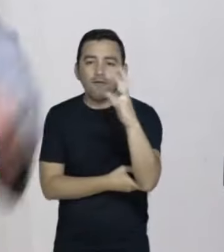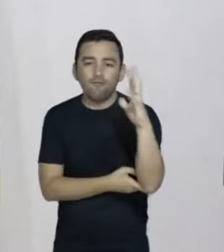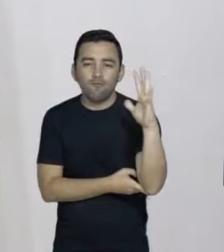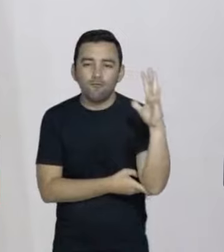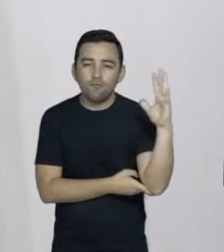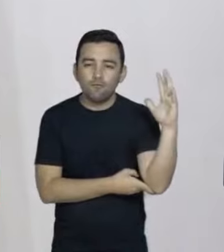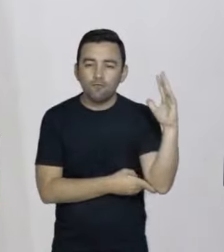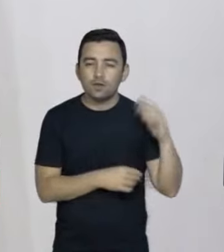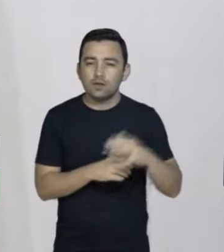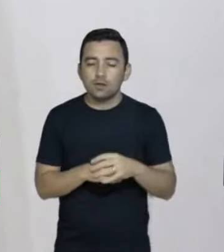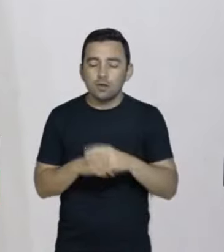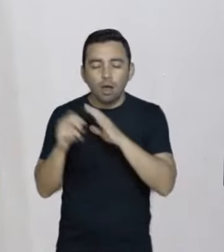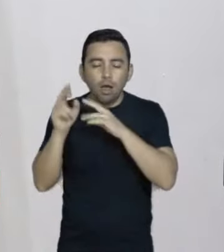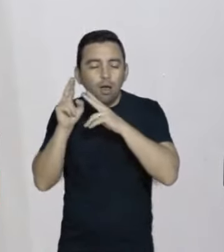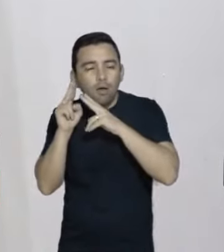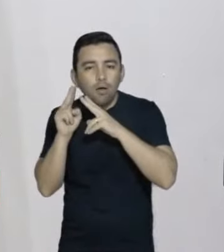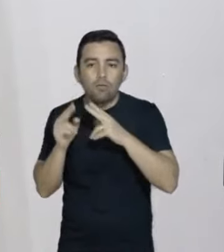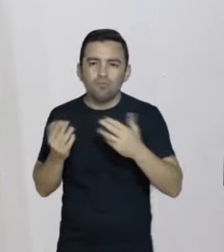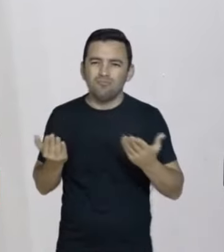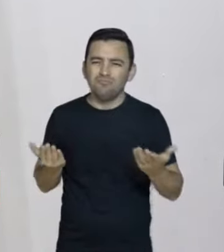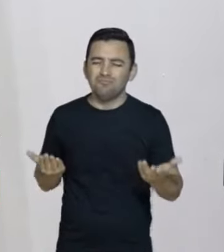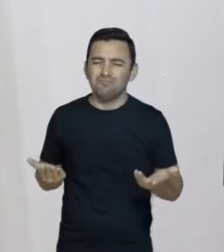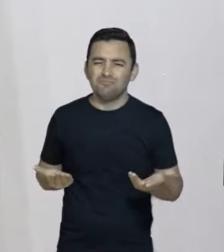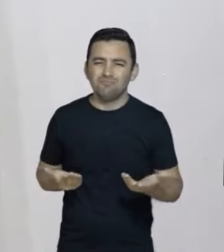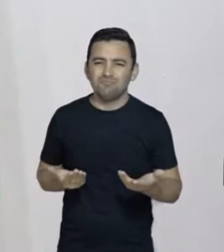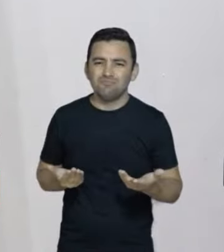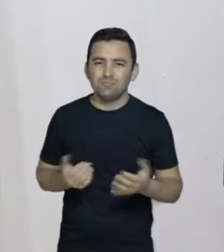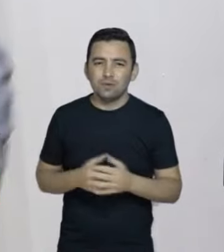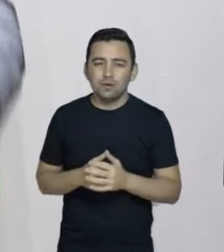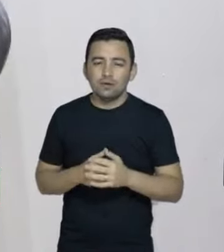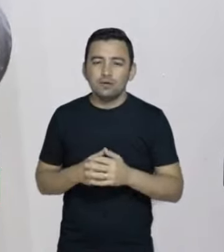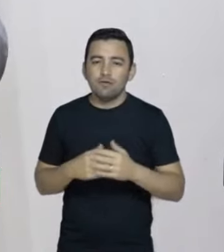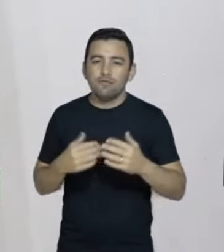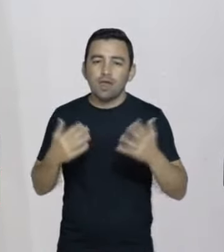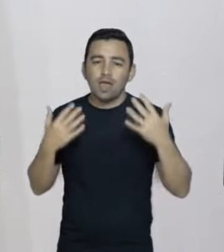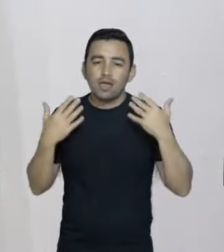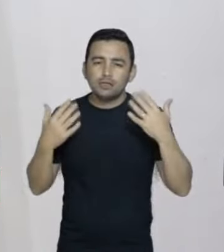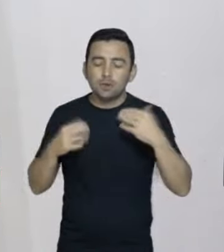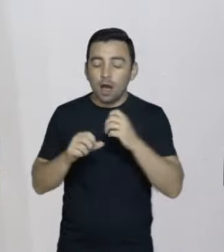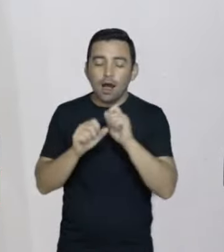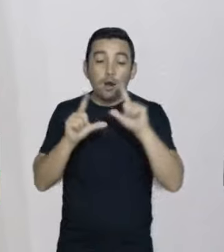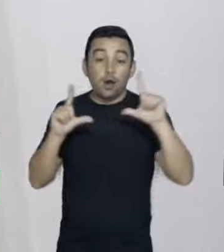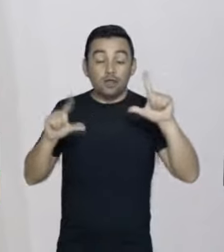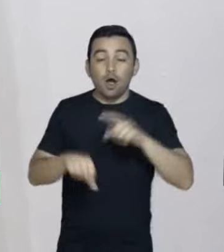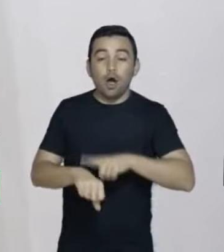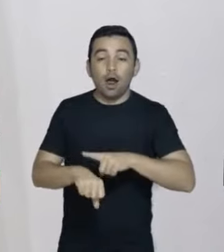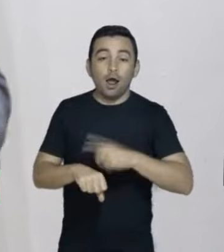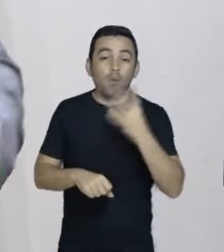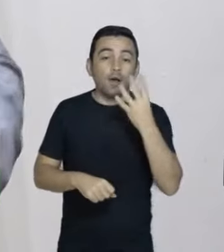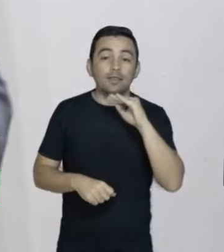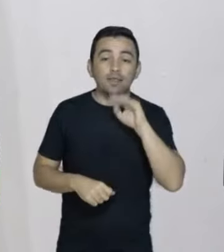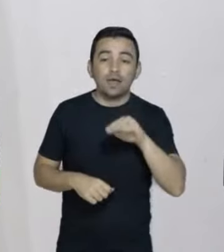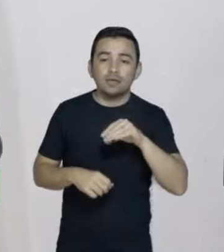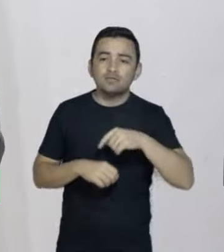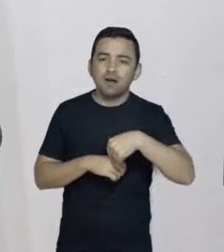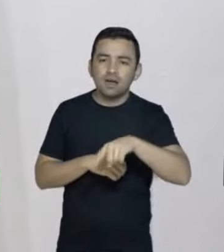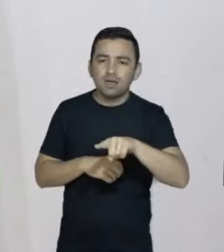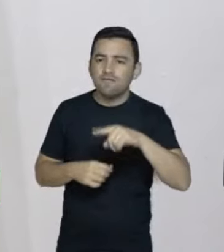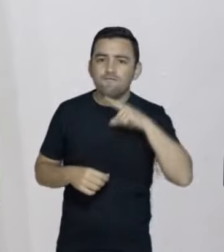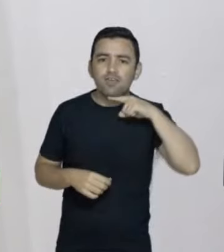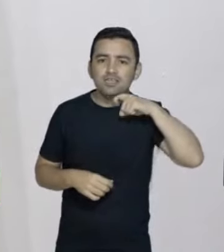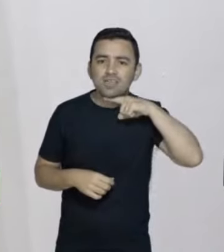bem arborizada, graças a Deus, né? Fresquinho, tranquilo, acordou 4 da tarde, vai lá para frente, ah, são viciados.